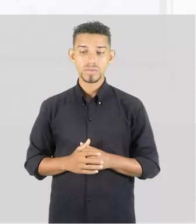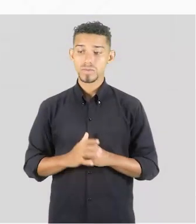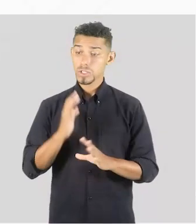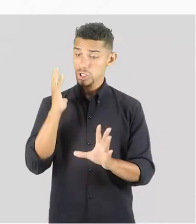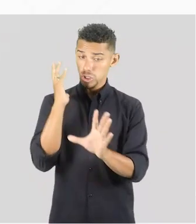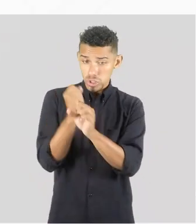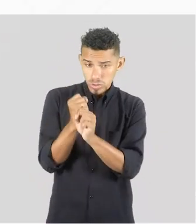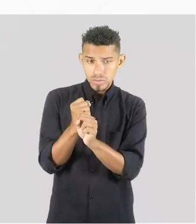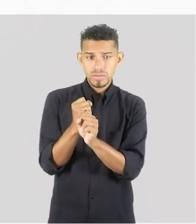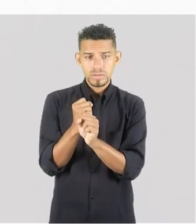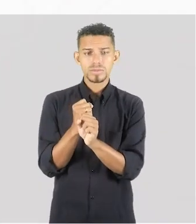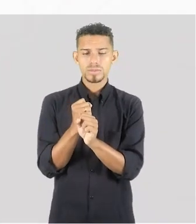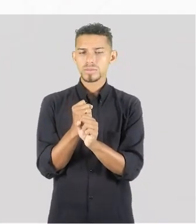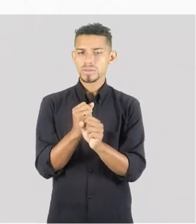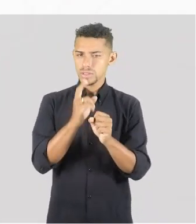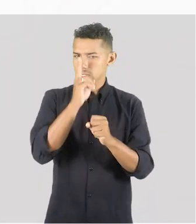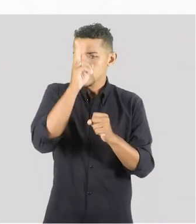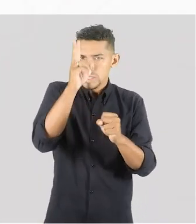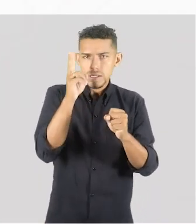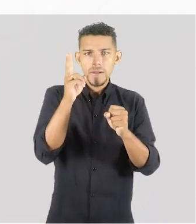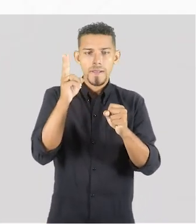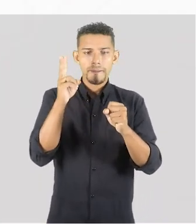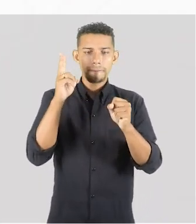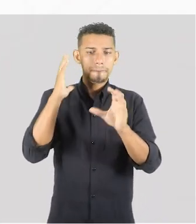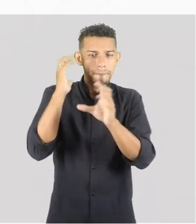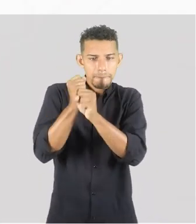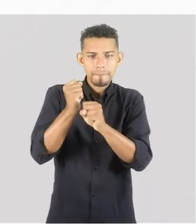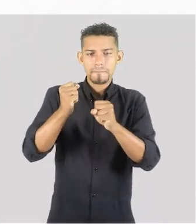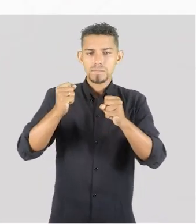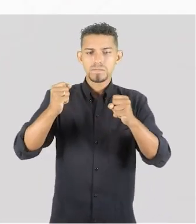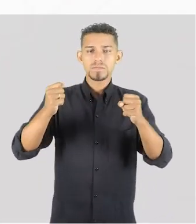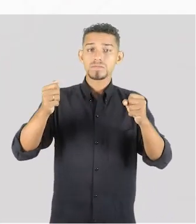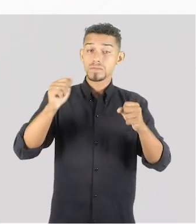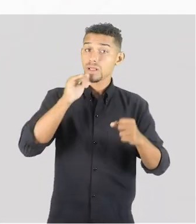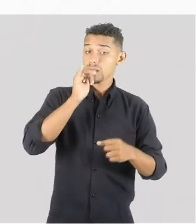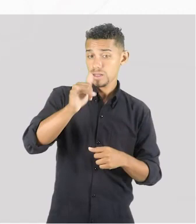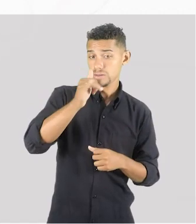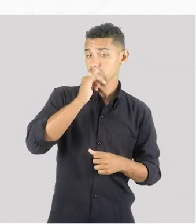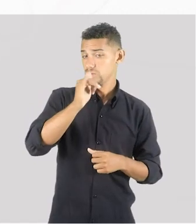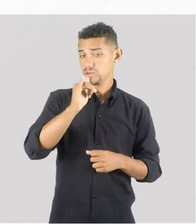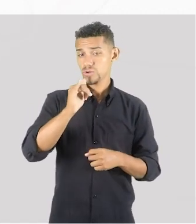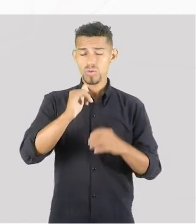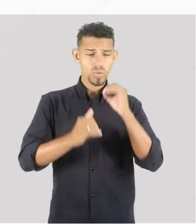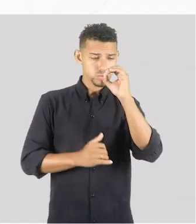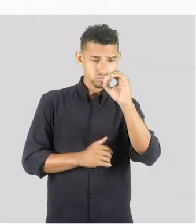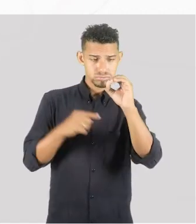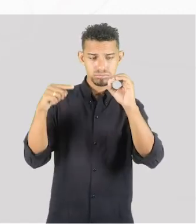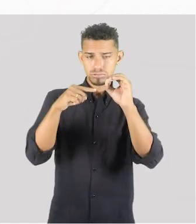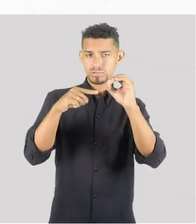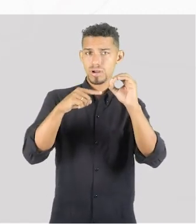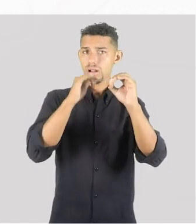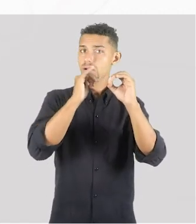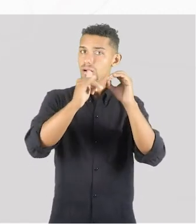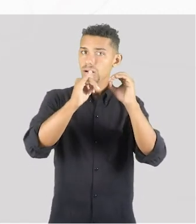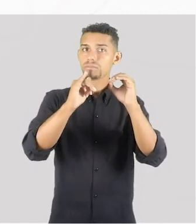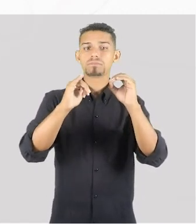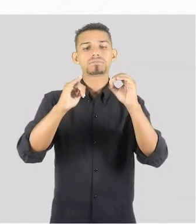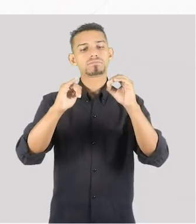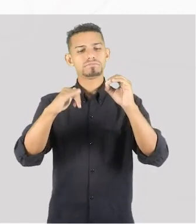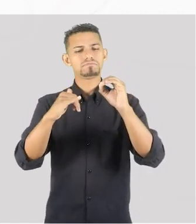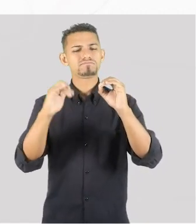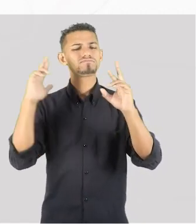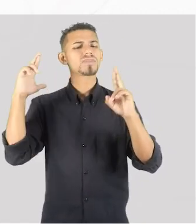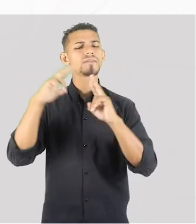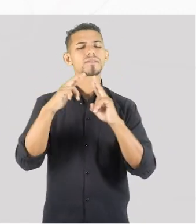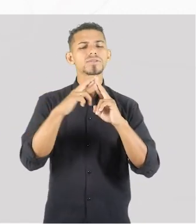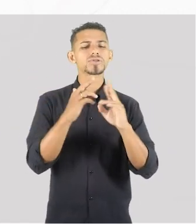calcular a intensidade da força magnética sobre a carga elétrica, ou um corpo carregado, em relação ao referencial inercial,